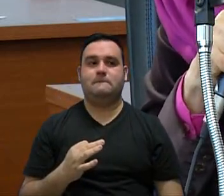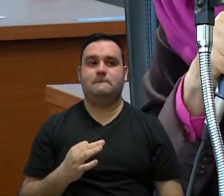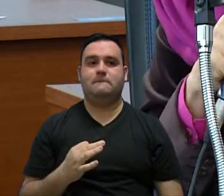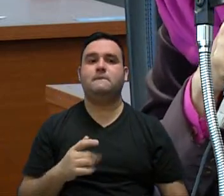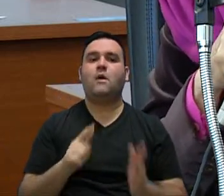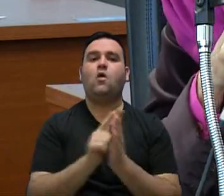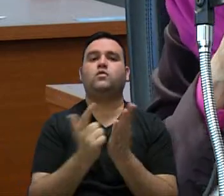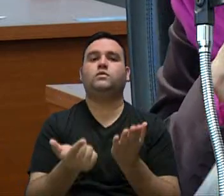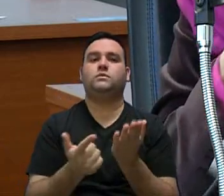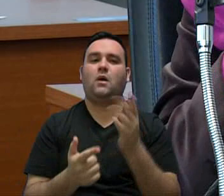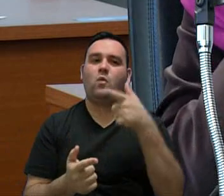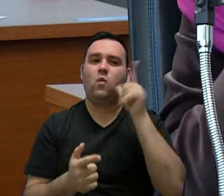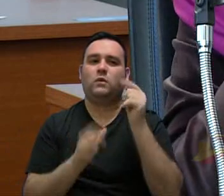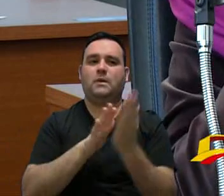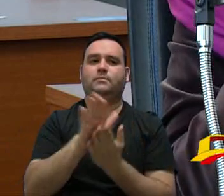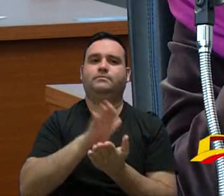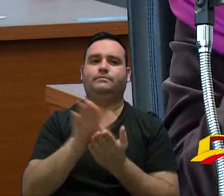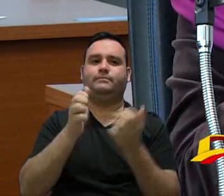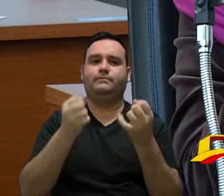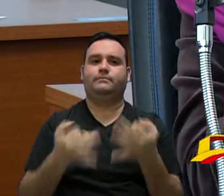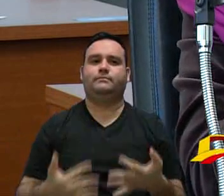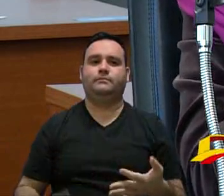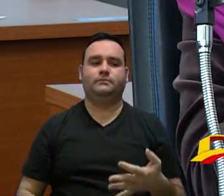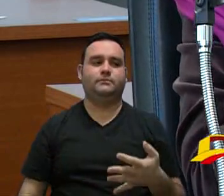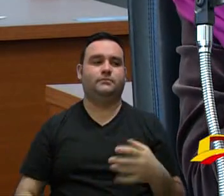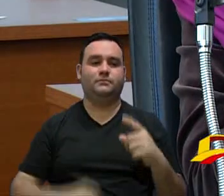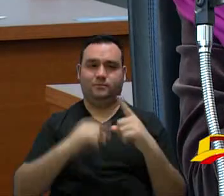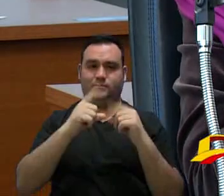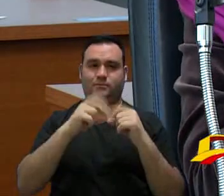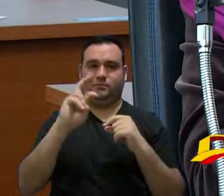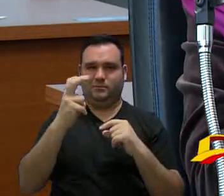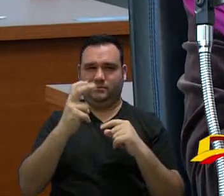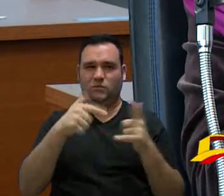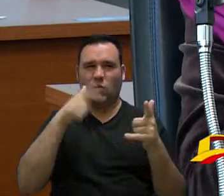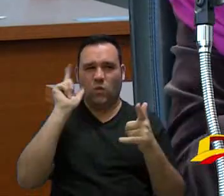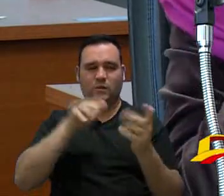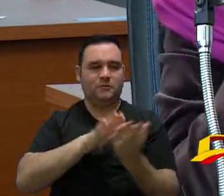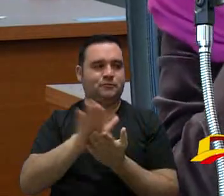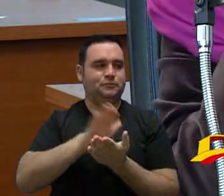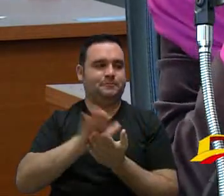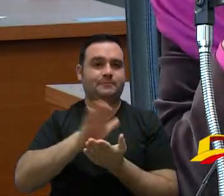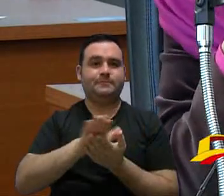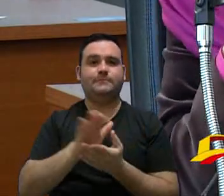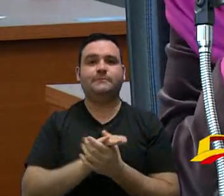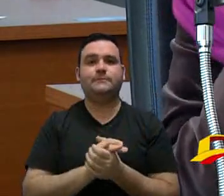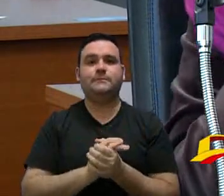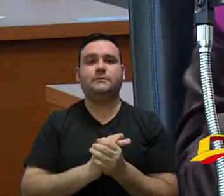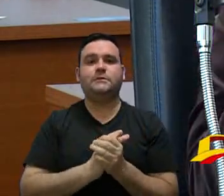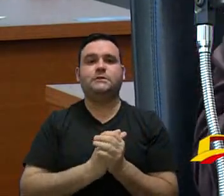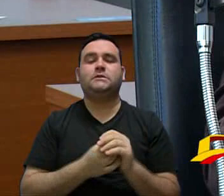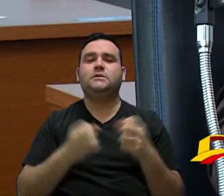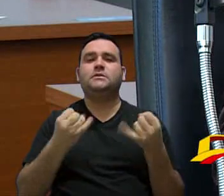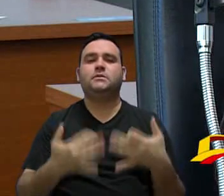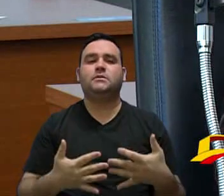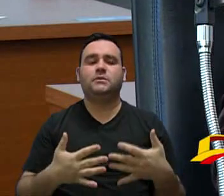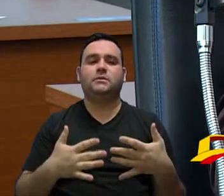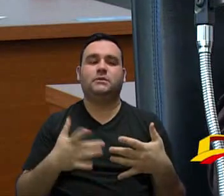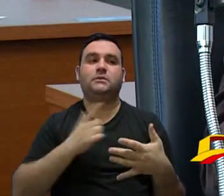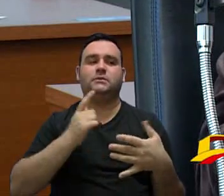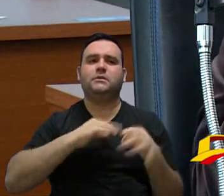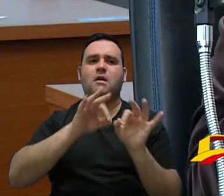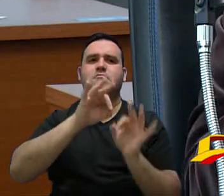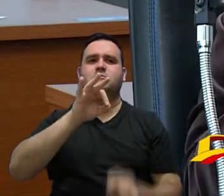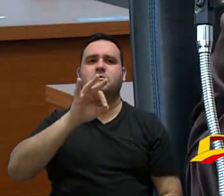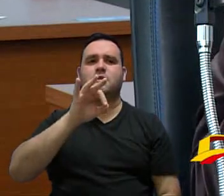essa o jornal de ontem o cruzeiro do sul de ontem é uma manchete